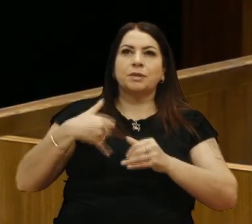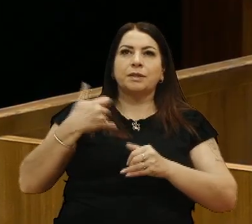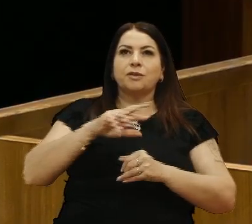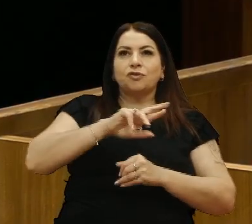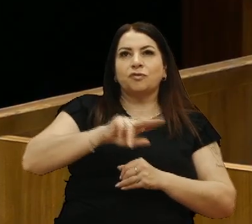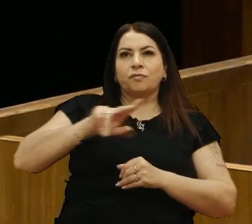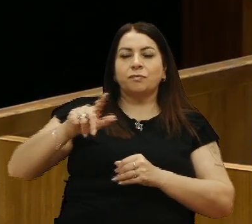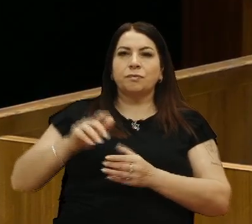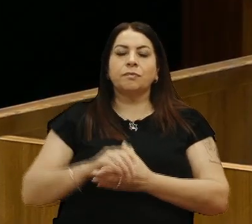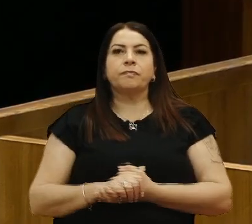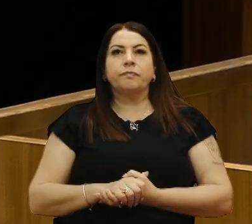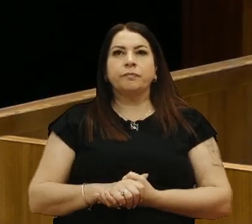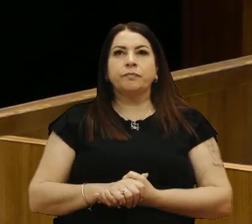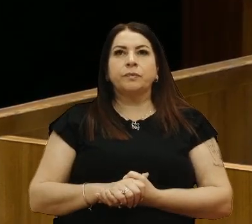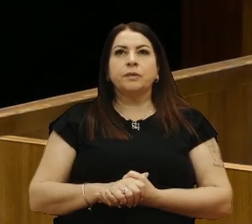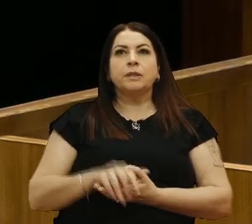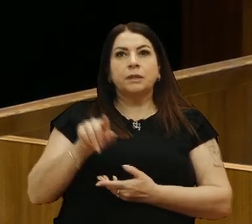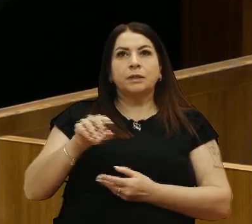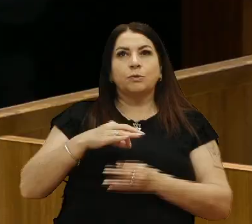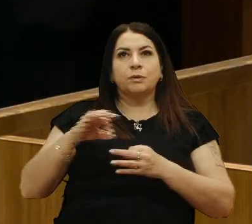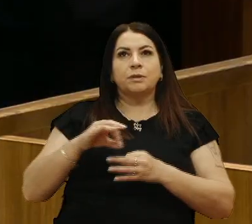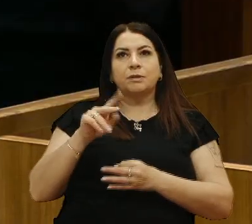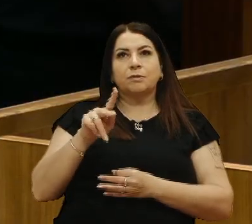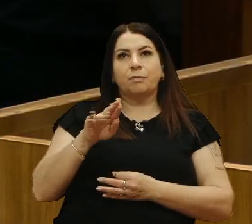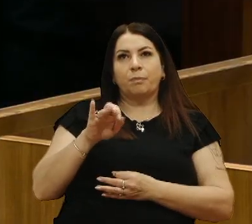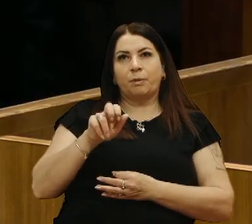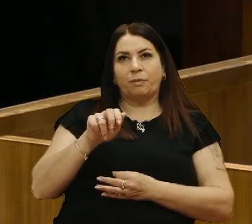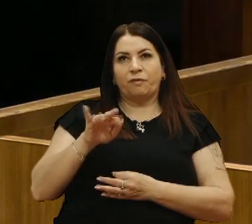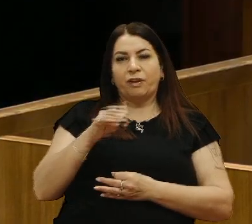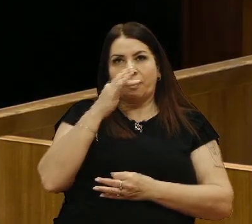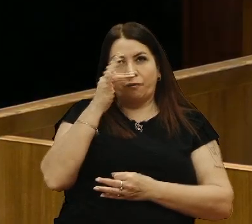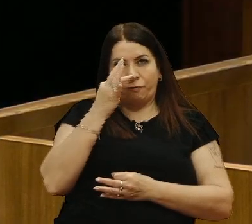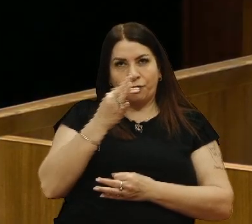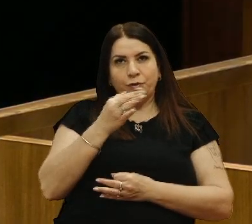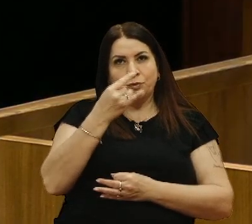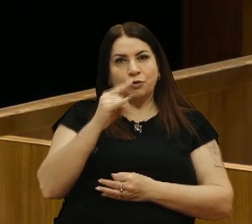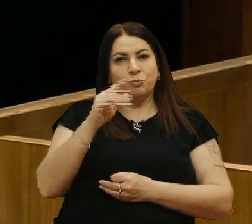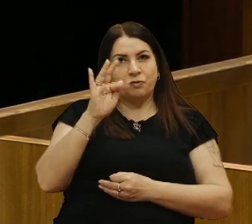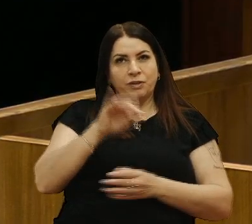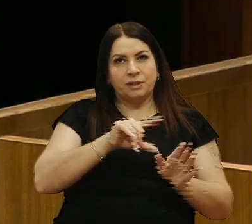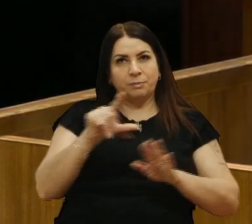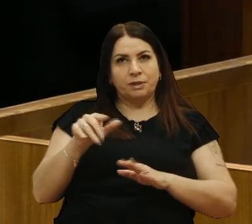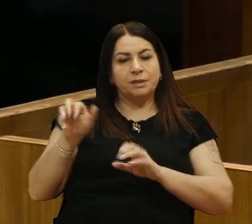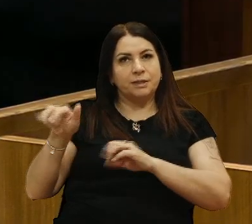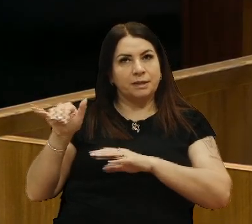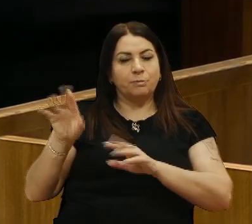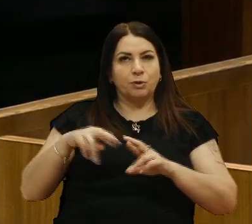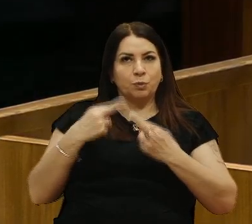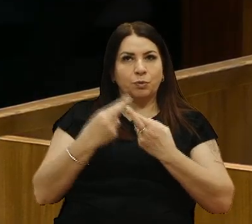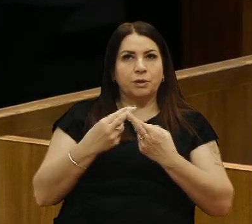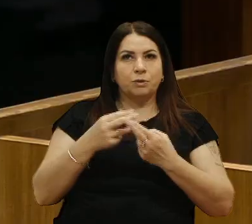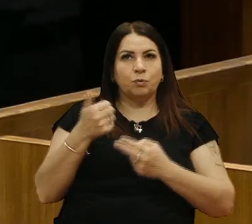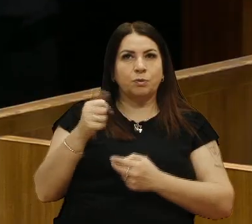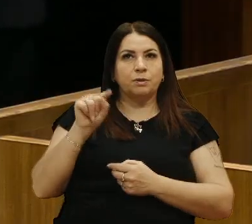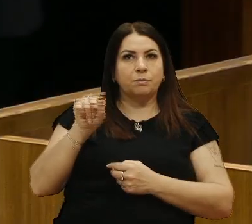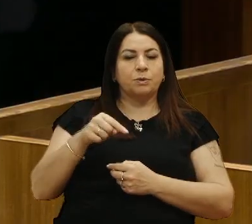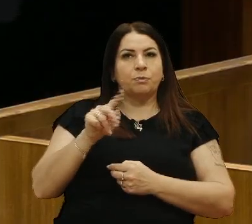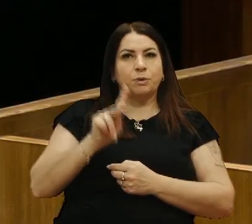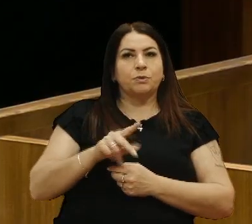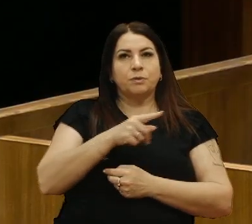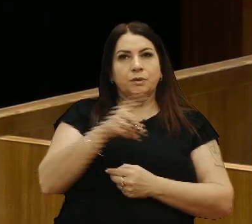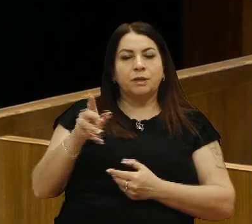idades. O Concerto da Primavera, que no último fim de semana de setembro reuniu mais de 11 mil